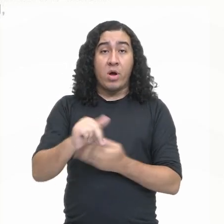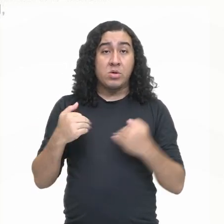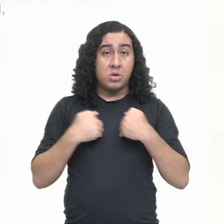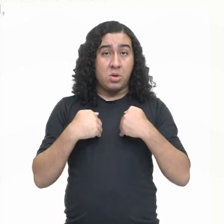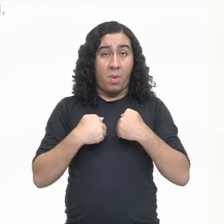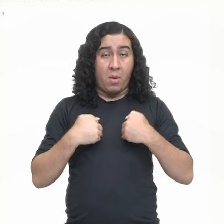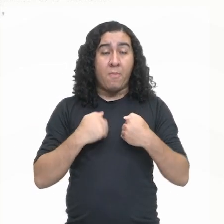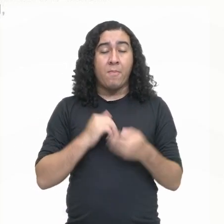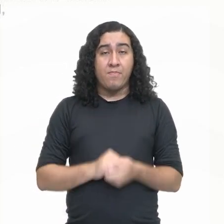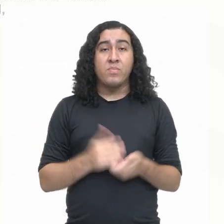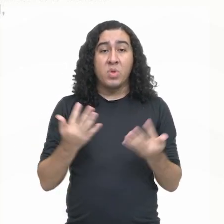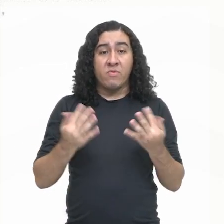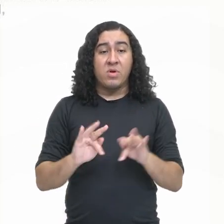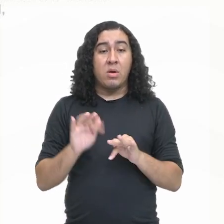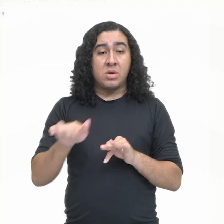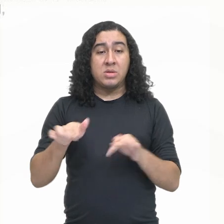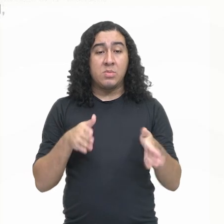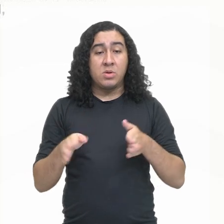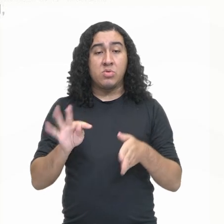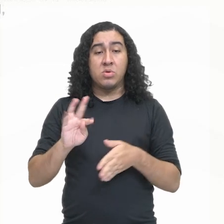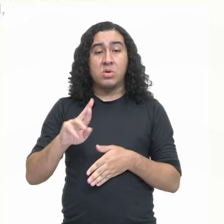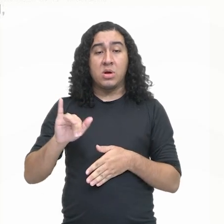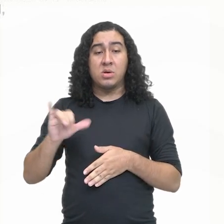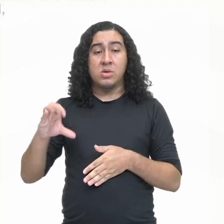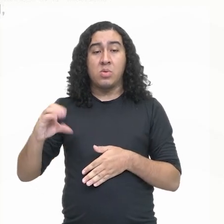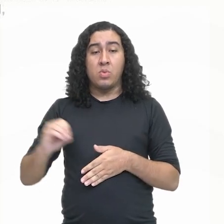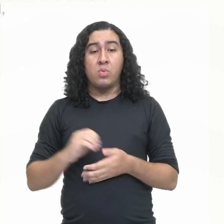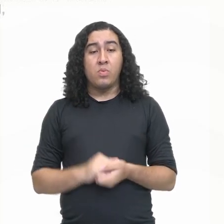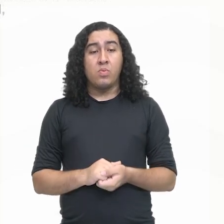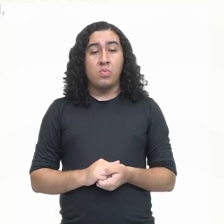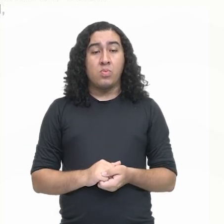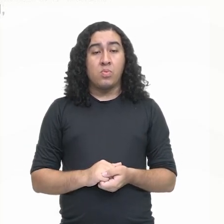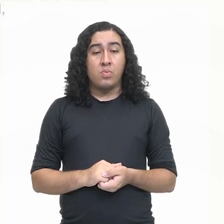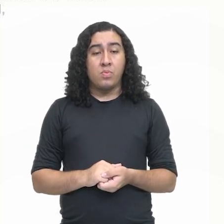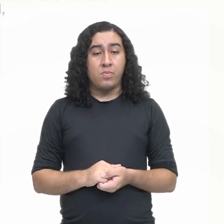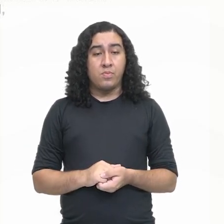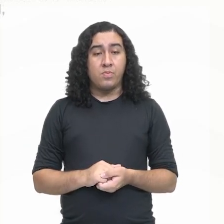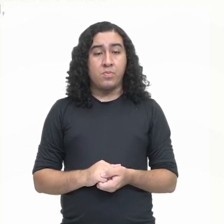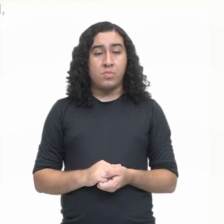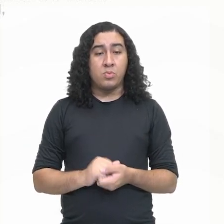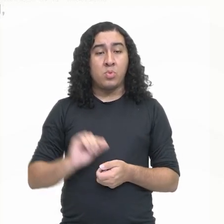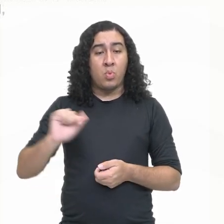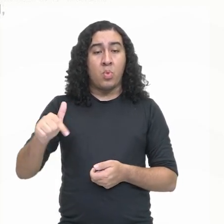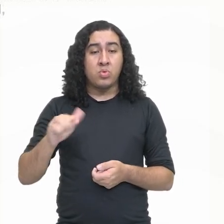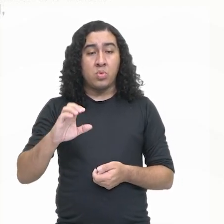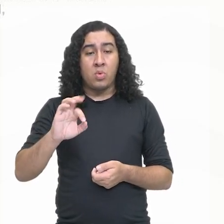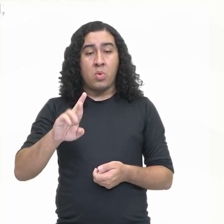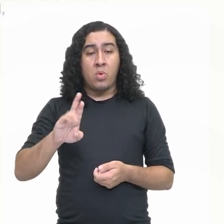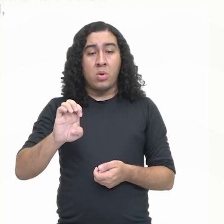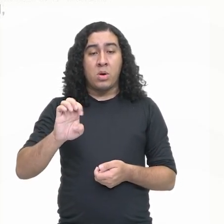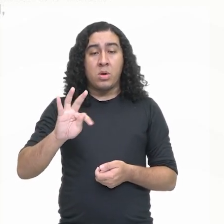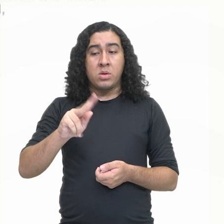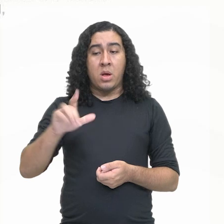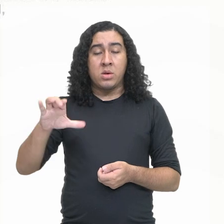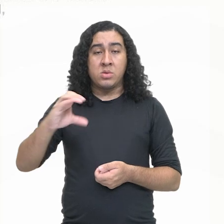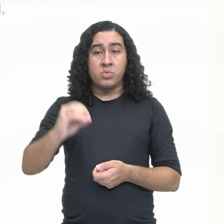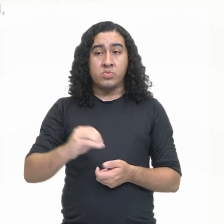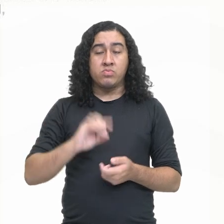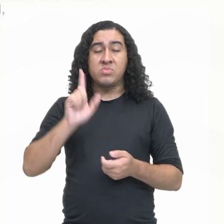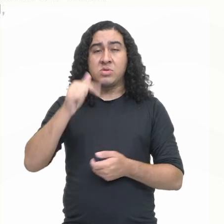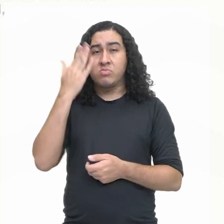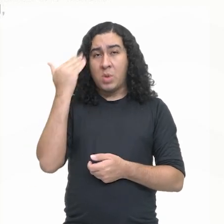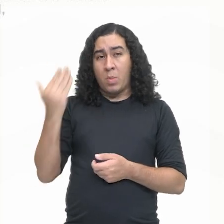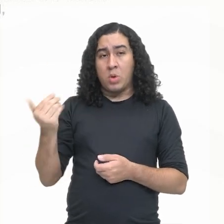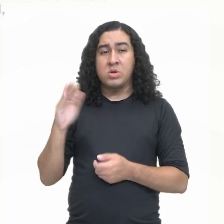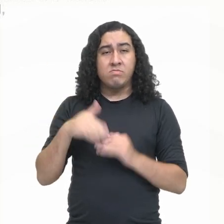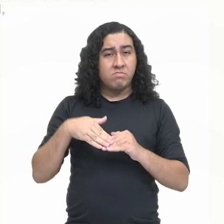foi aí no final do Triássico. No Cretáceo, é a mais famosa de todas, né? Por que ela é